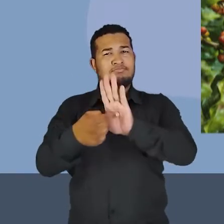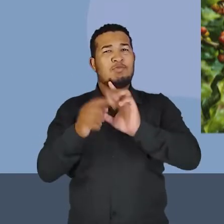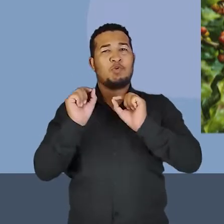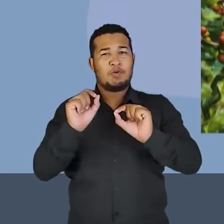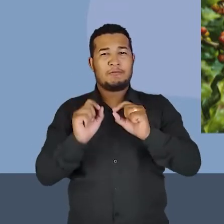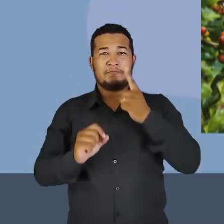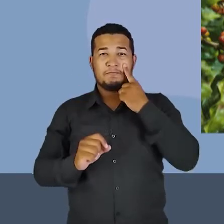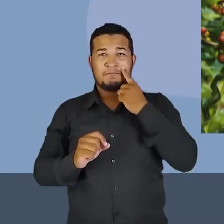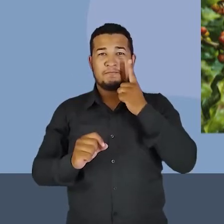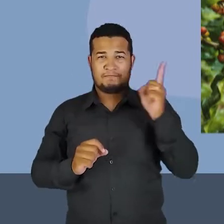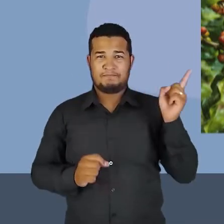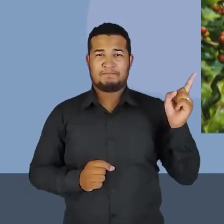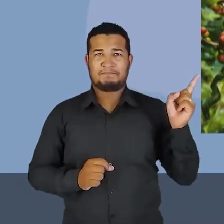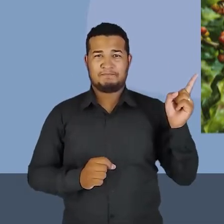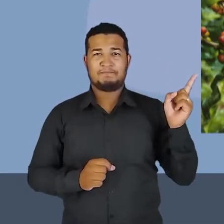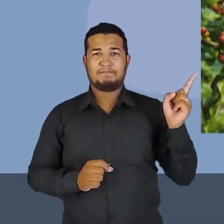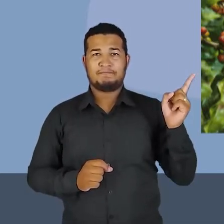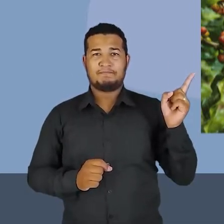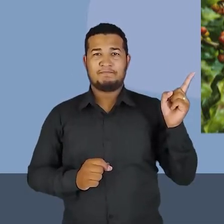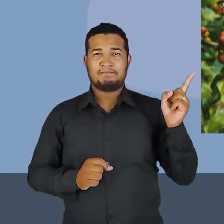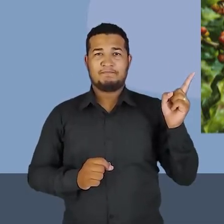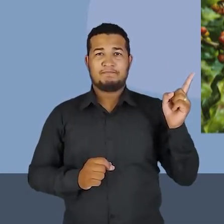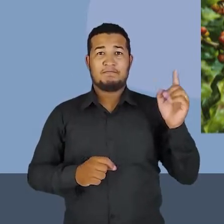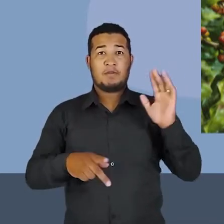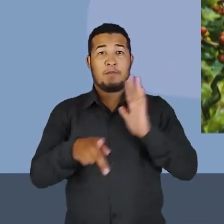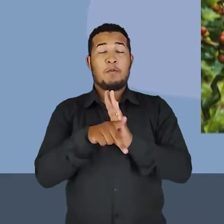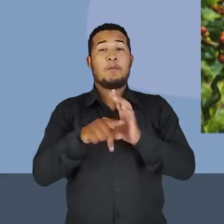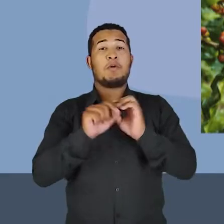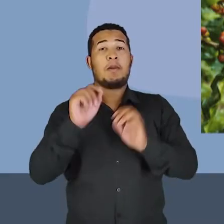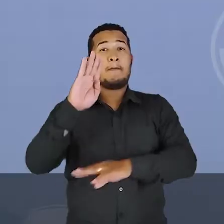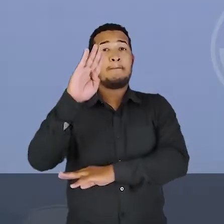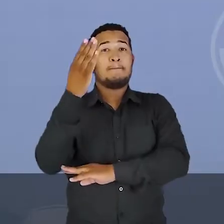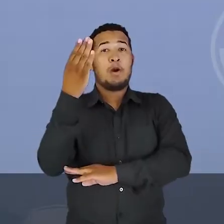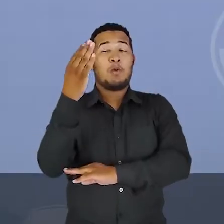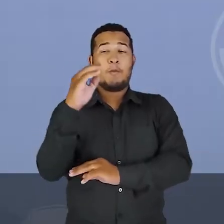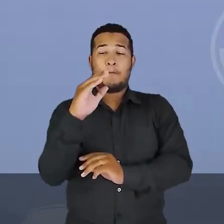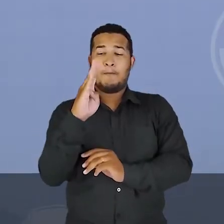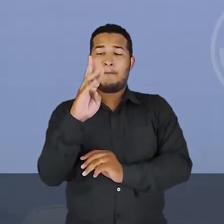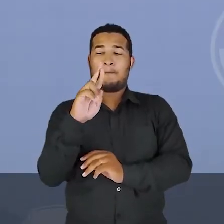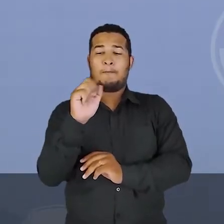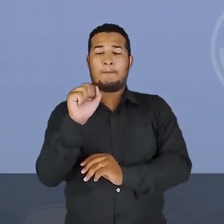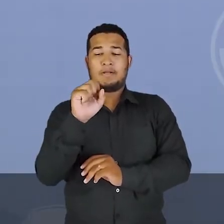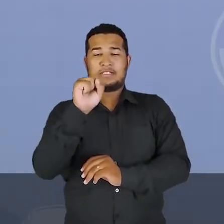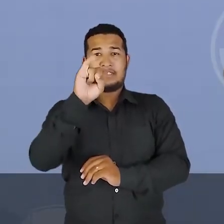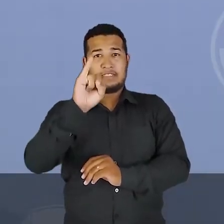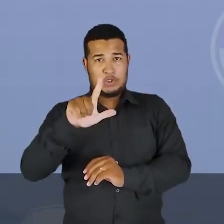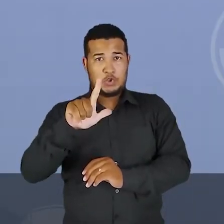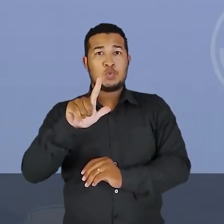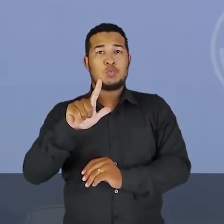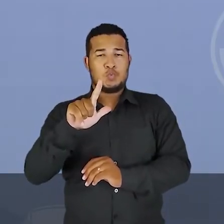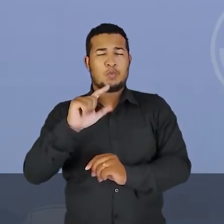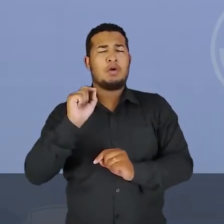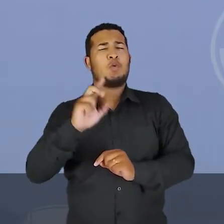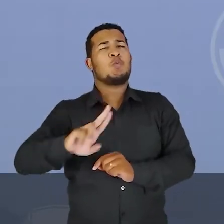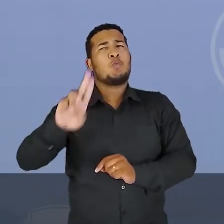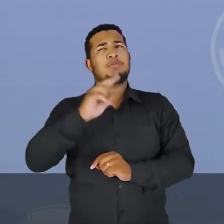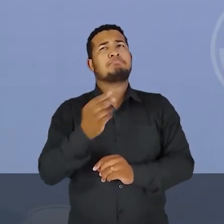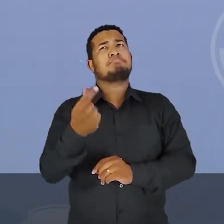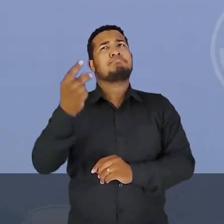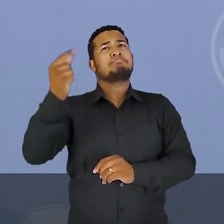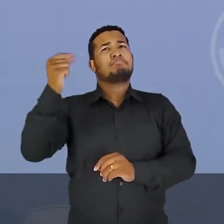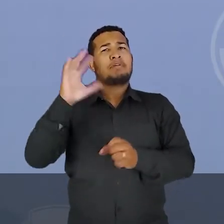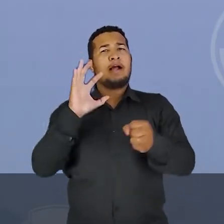vendo na primeira imagem aí, é o ciclo do pau-brasil. Olha para cá, o pau-brasil foi muito utilizado na época da